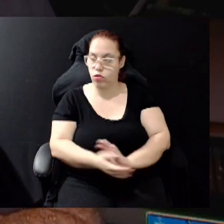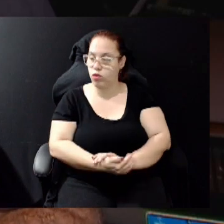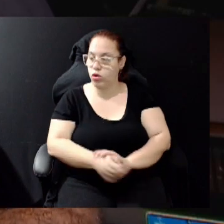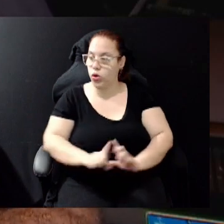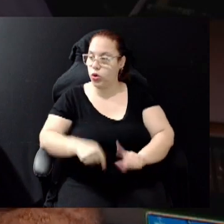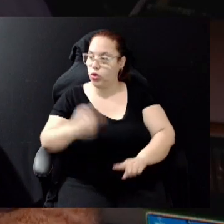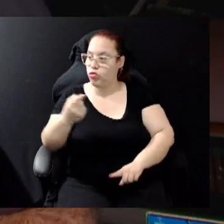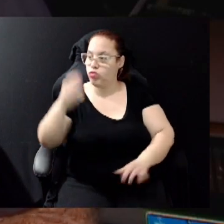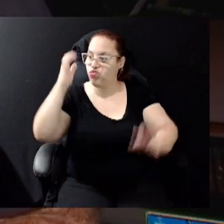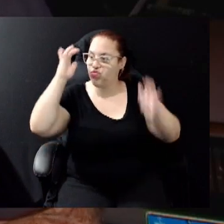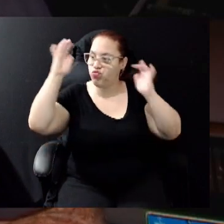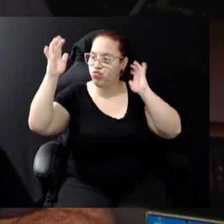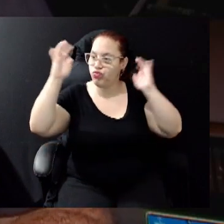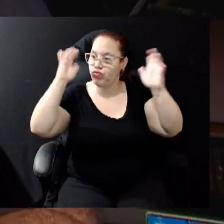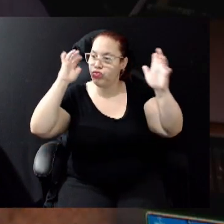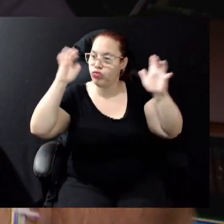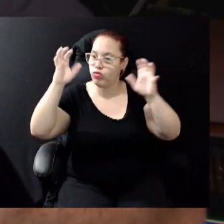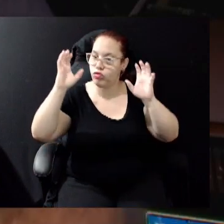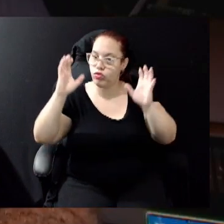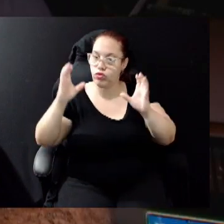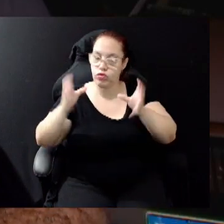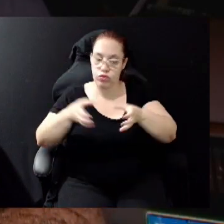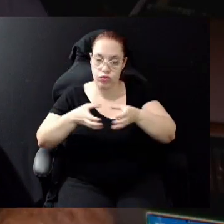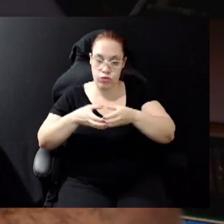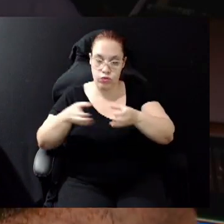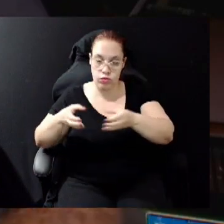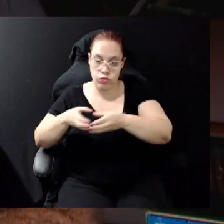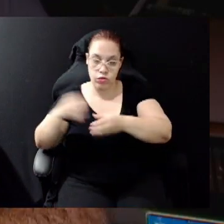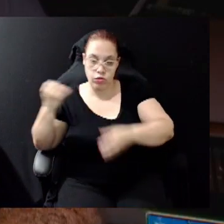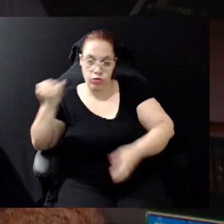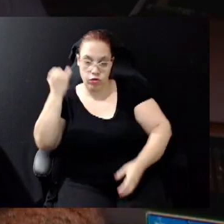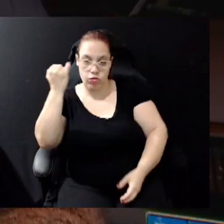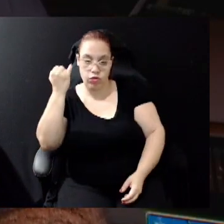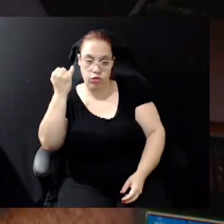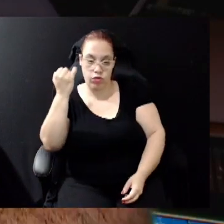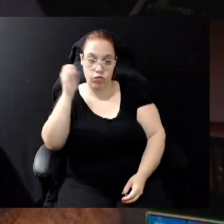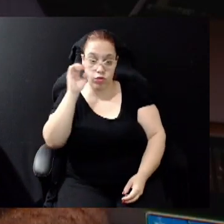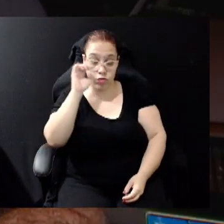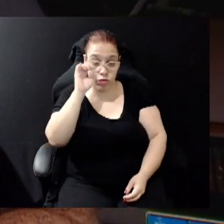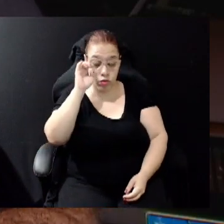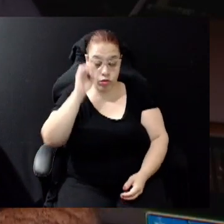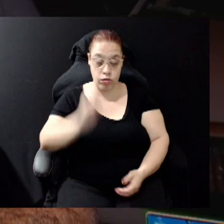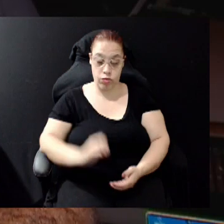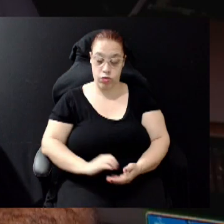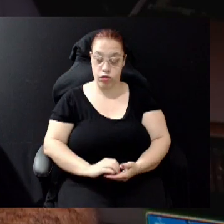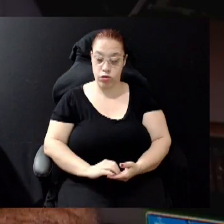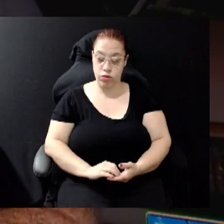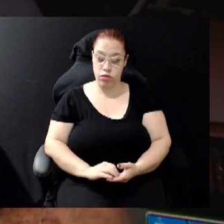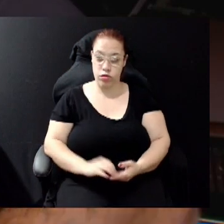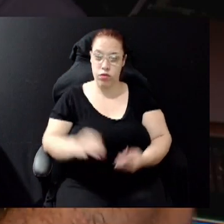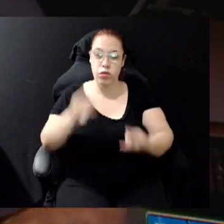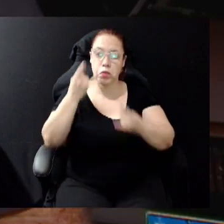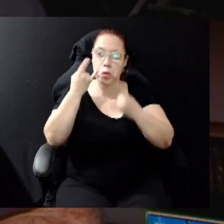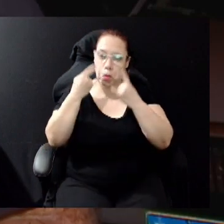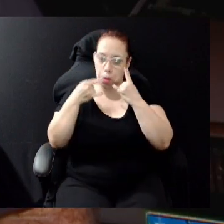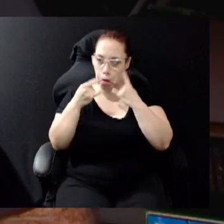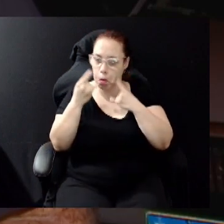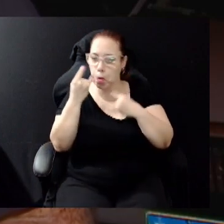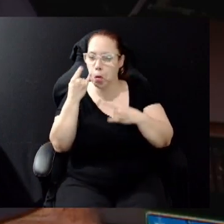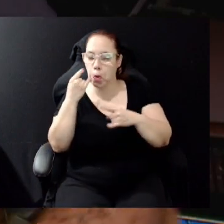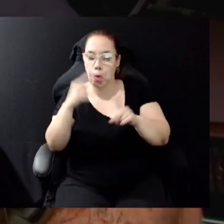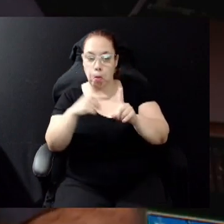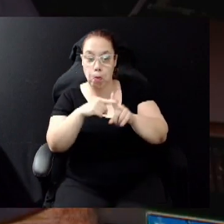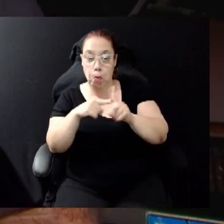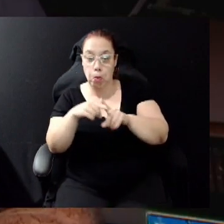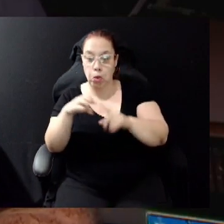de conjuntos escultóricos importantes. Claro, a arte tumular é um interesse muito grande no nosso cemitério, é um dos mais interessantes